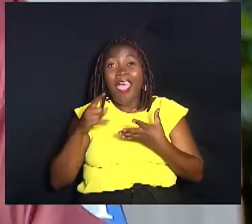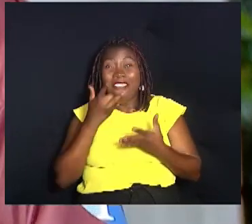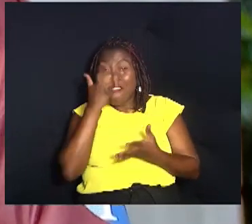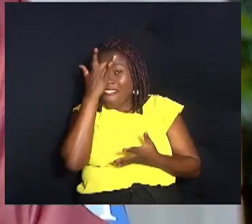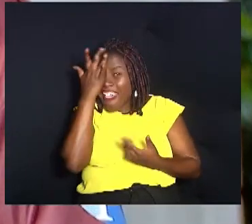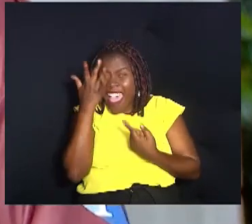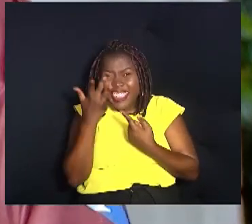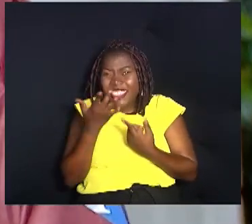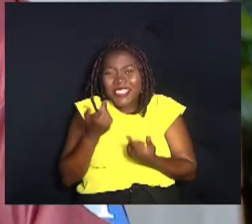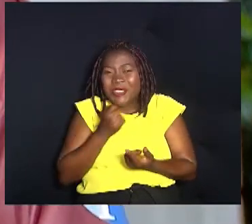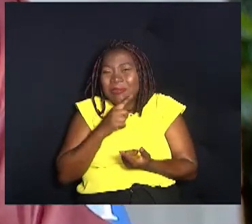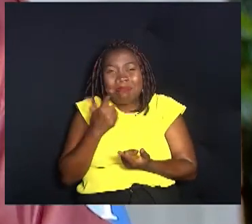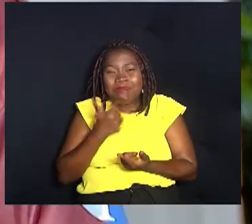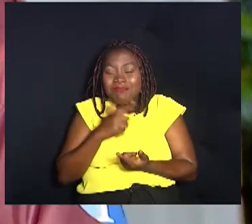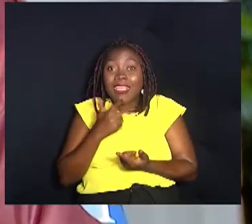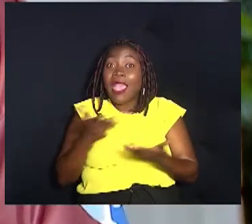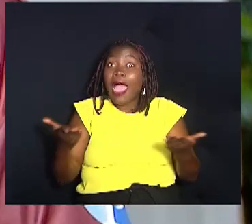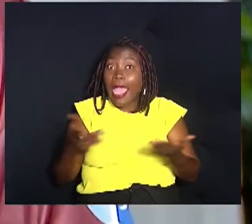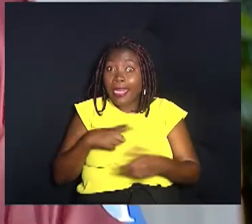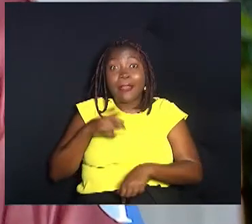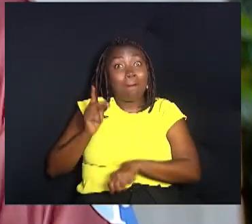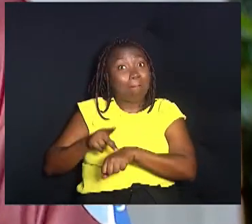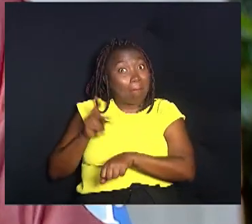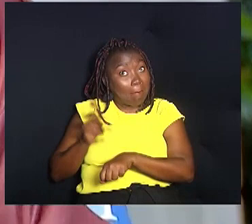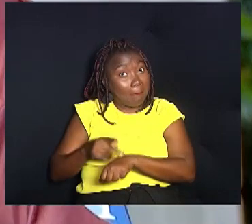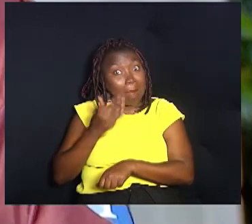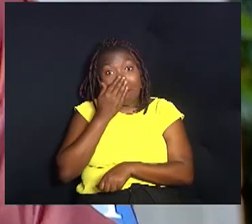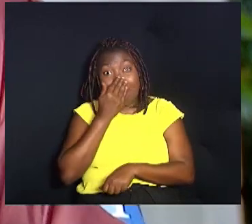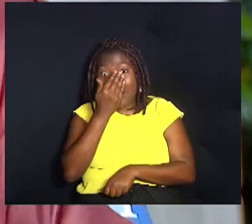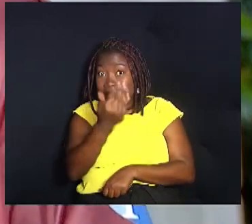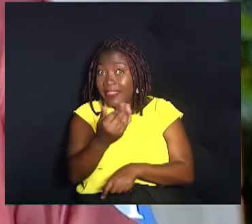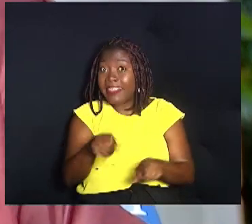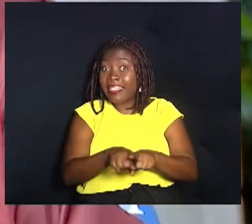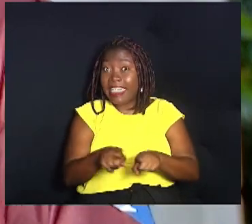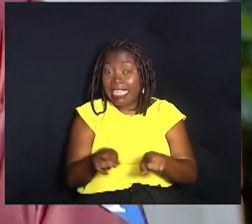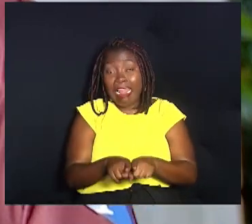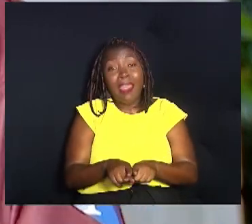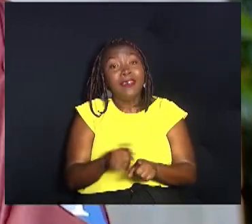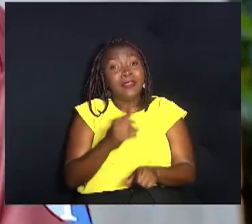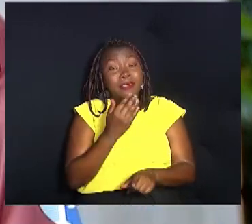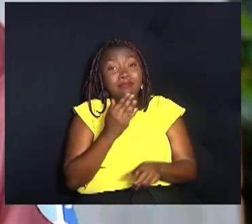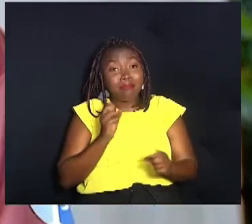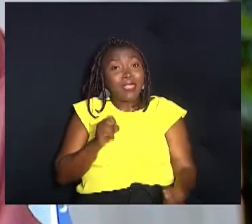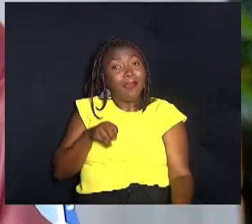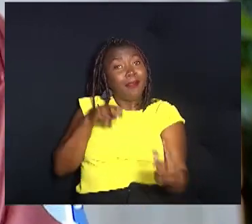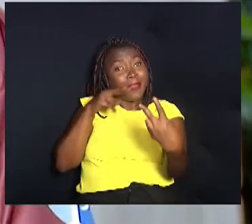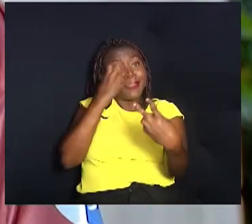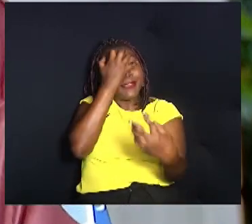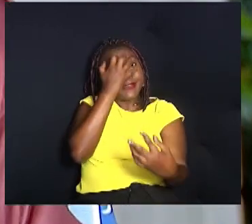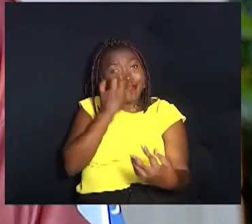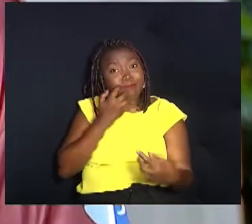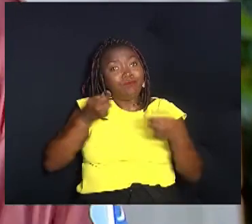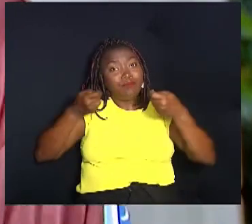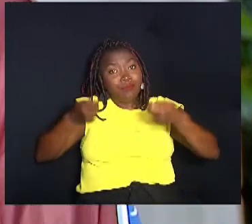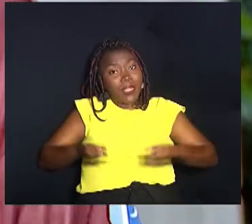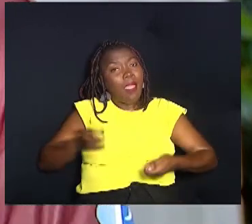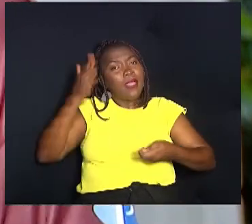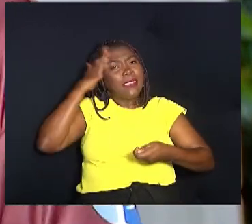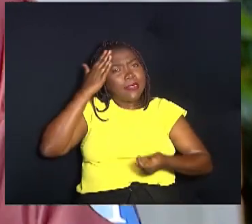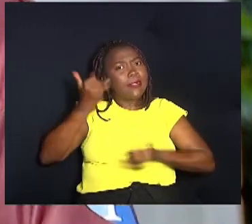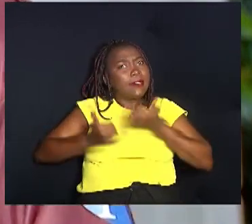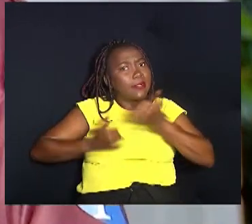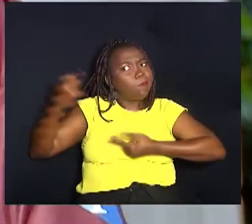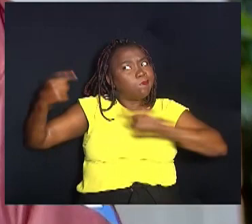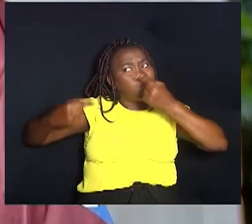muita graça, agora a gente vai ter uma pedreira pela frente também. A gente está encarando com seriedade, pés no chão, sabendo que o jogo é disputado dentro